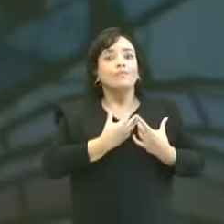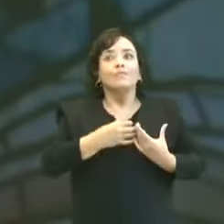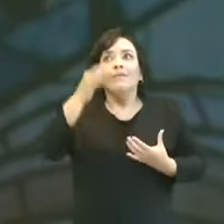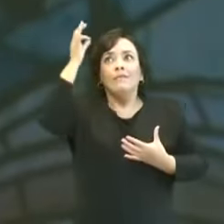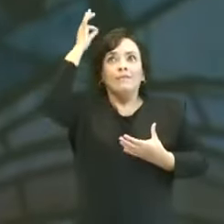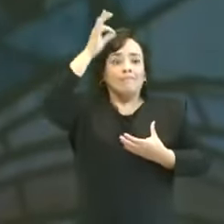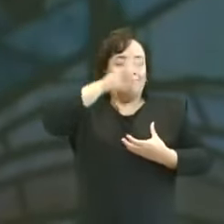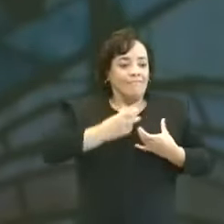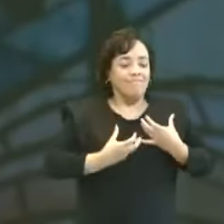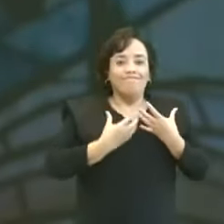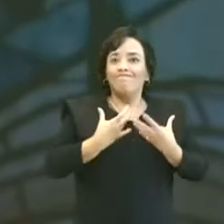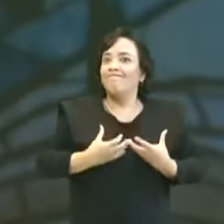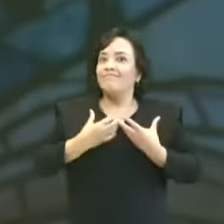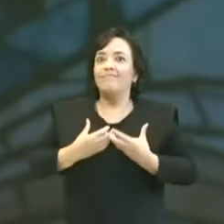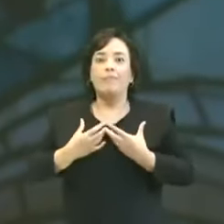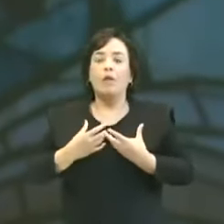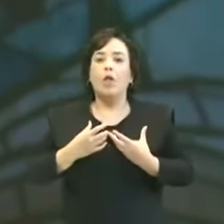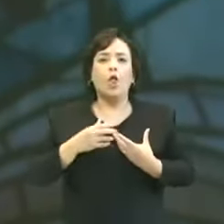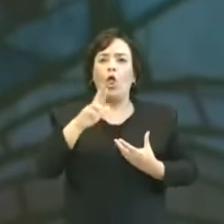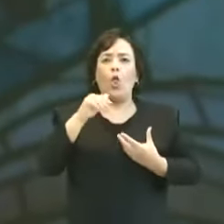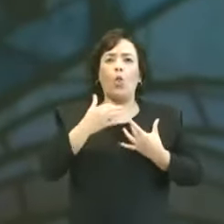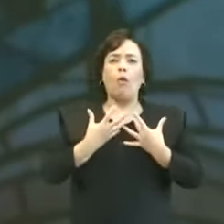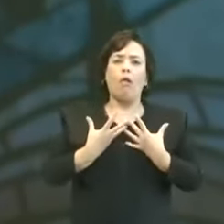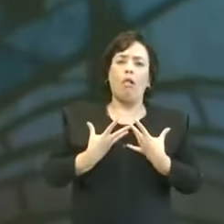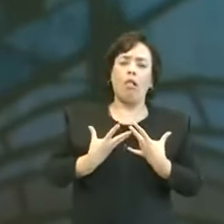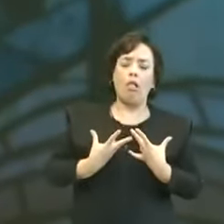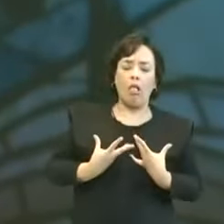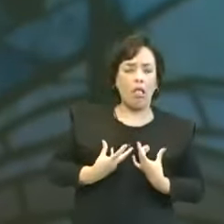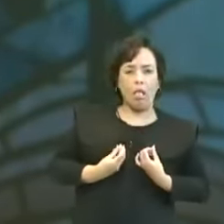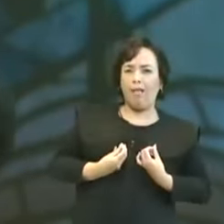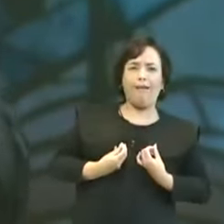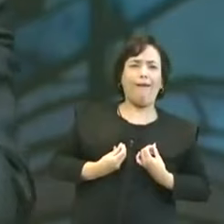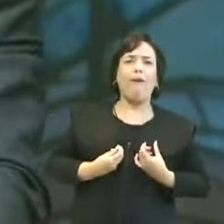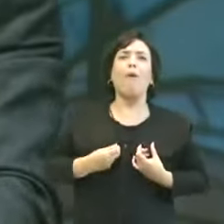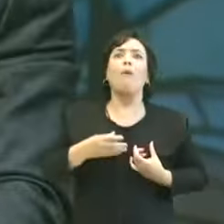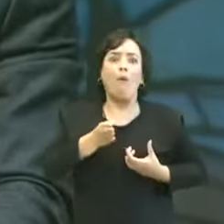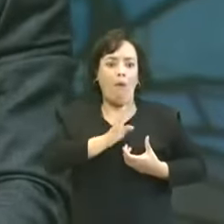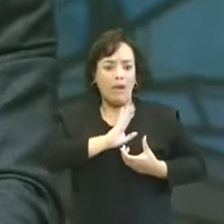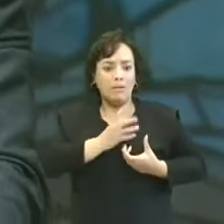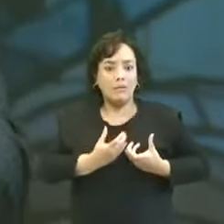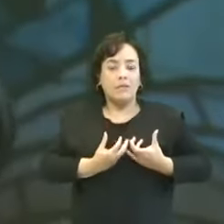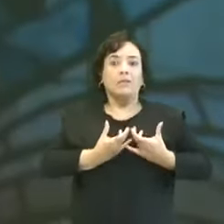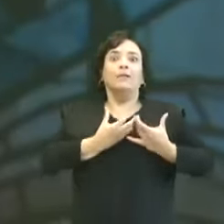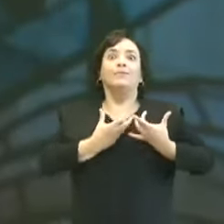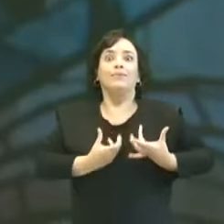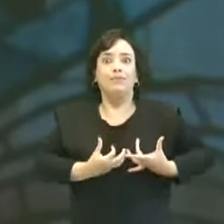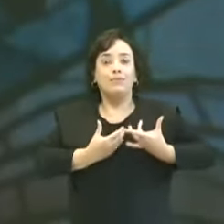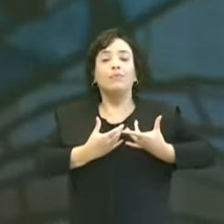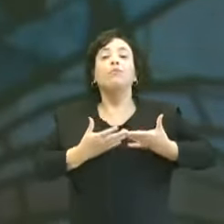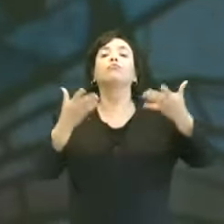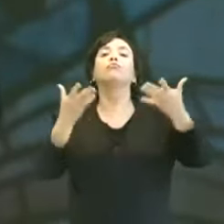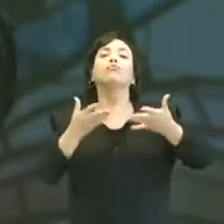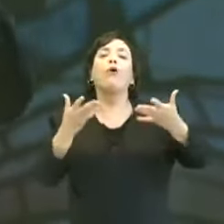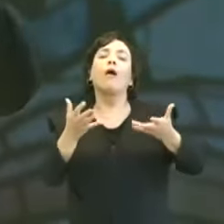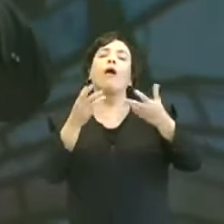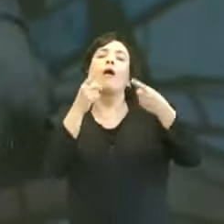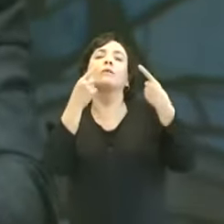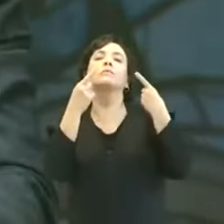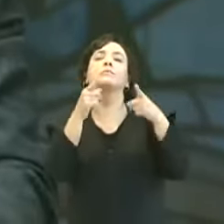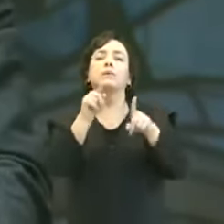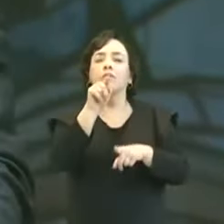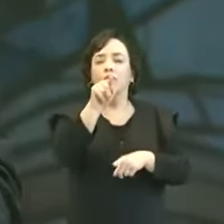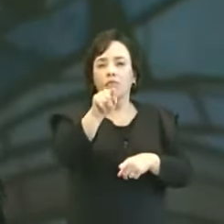Espírito acesa nos nossos corações. E hoje eu vim te desafiar, em nome de Jesus, a não